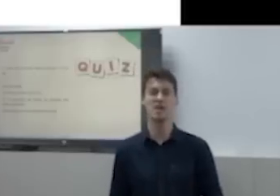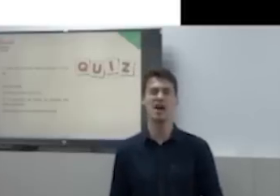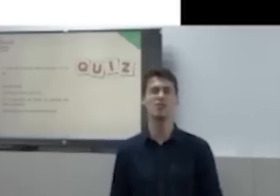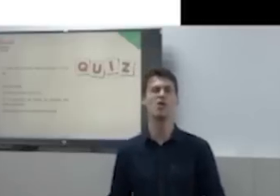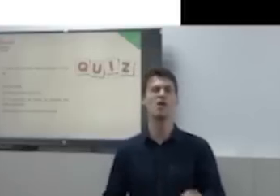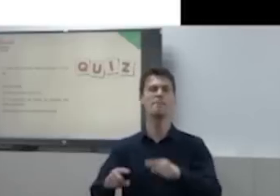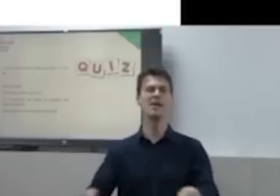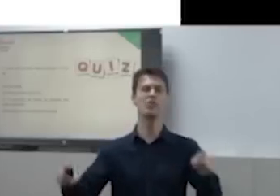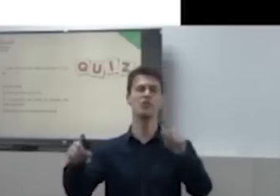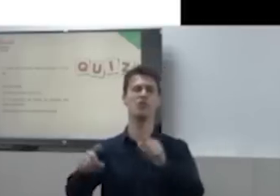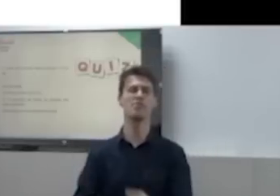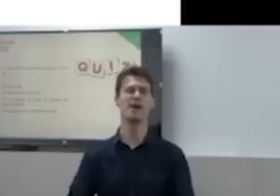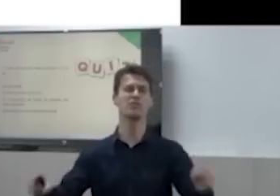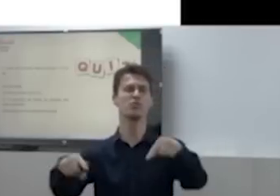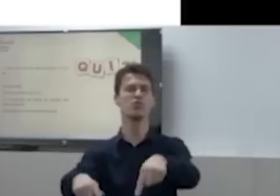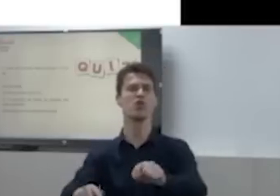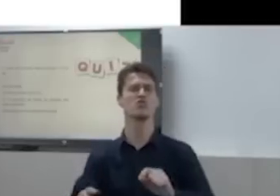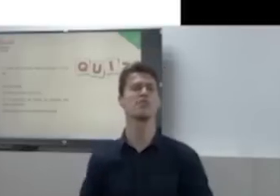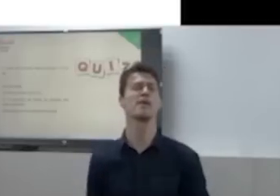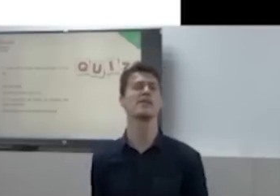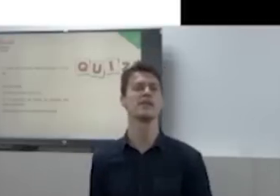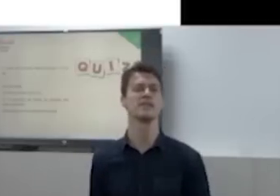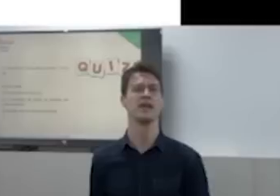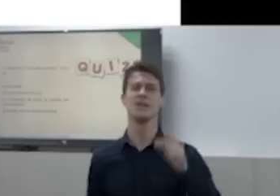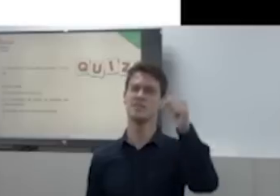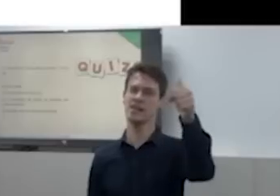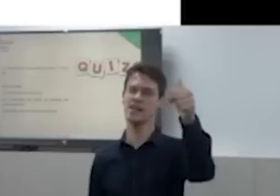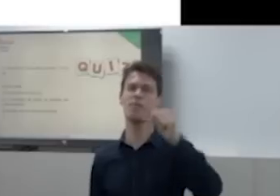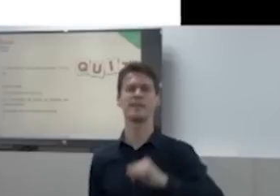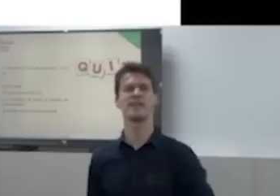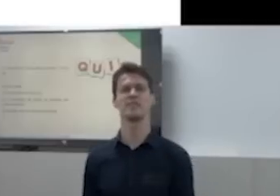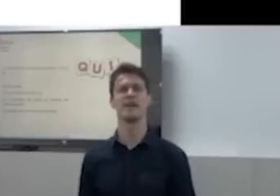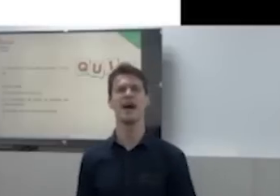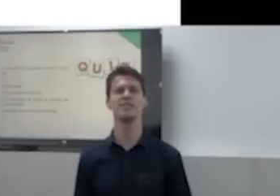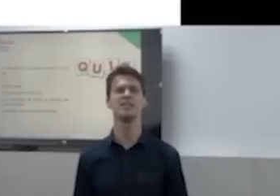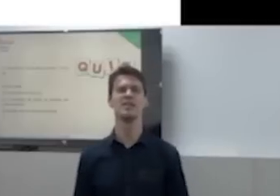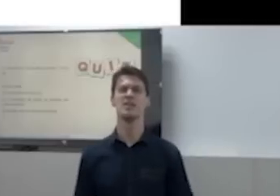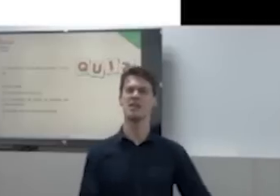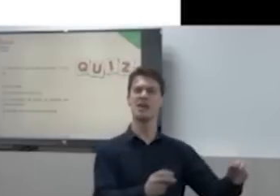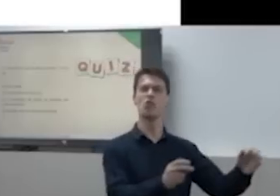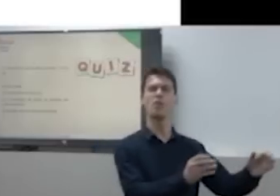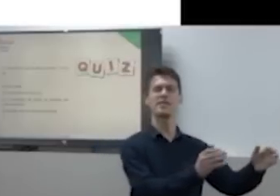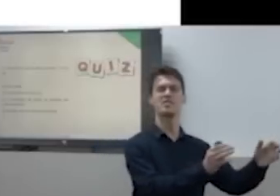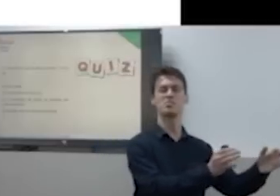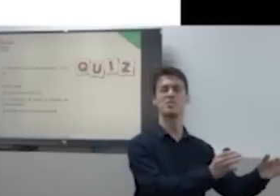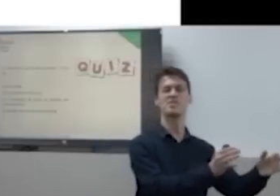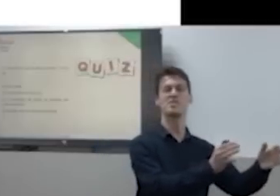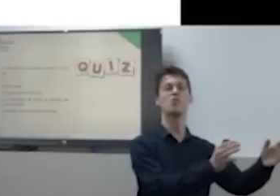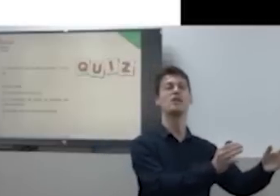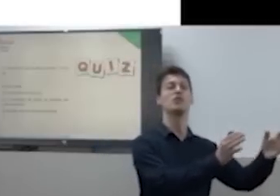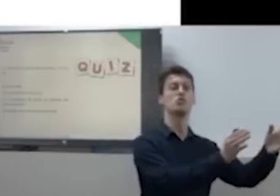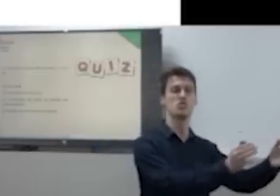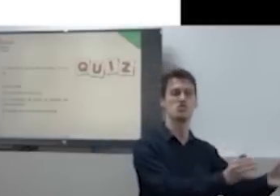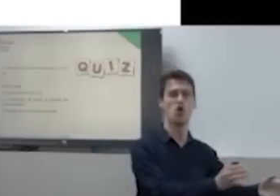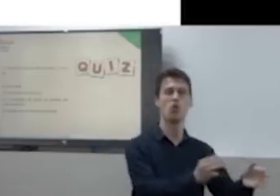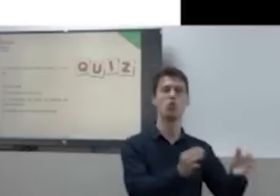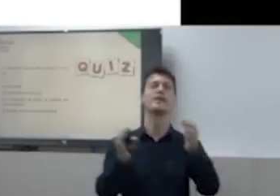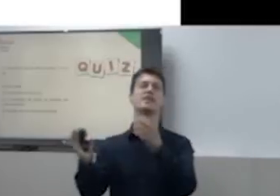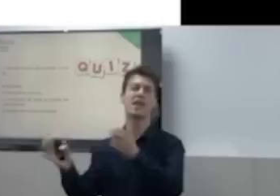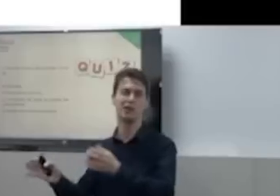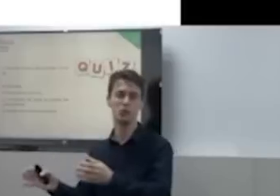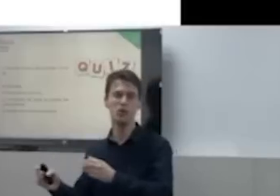é a responsável pelo formato do nosso planeta? Será que a culpa é da gravidade? Será que a culpa é da disposição